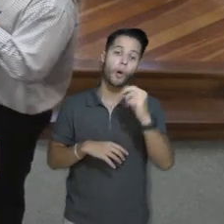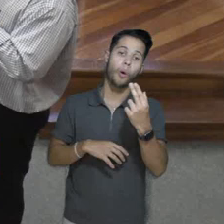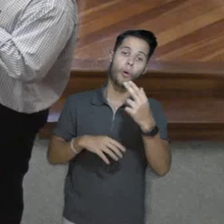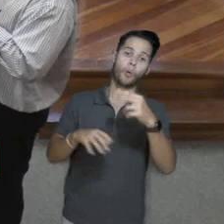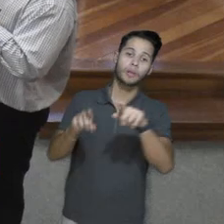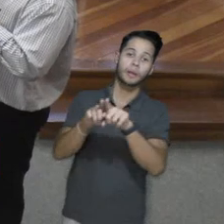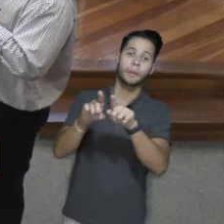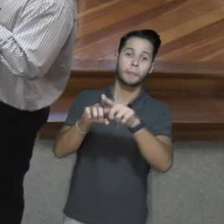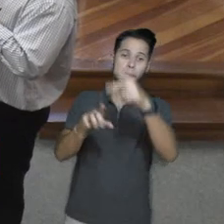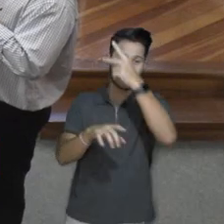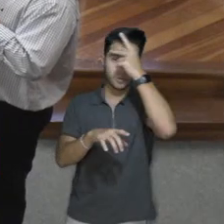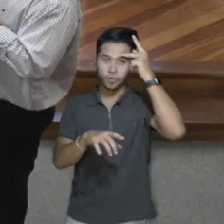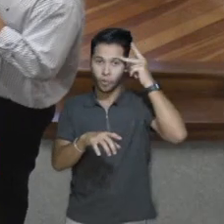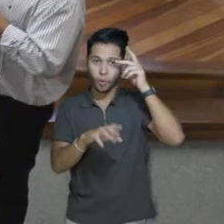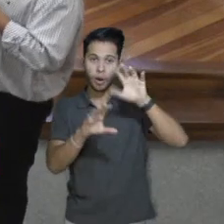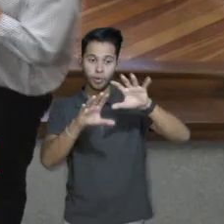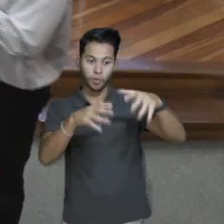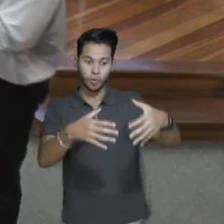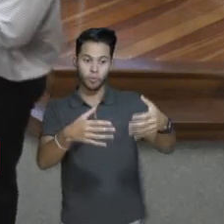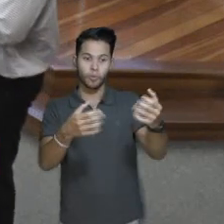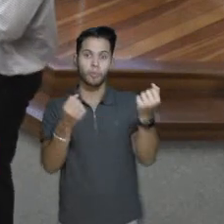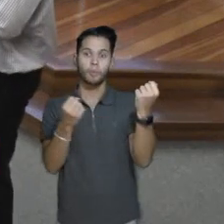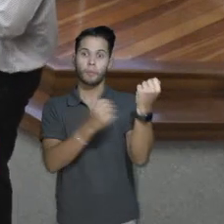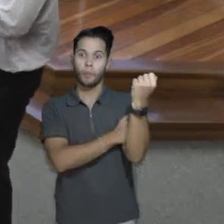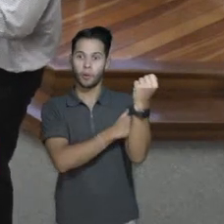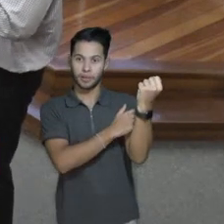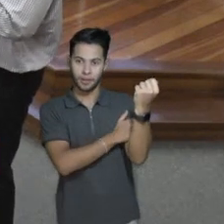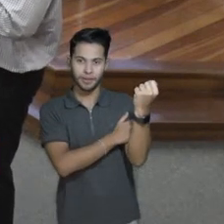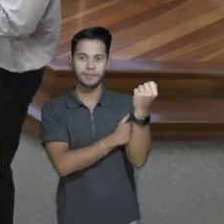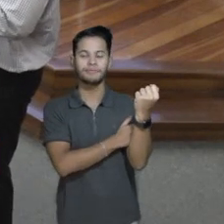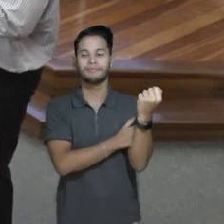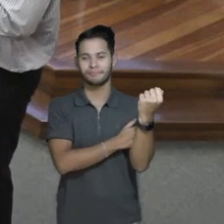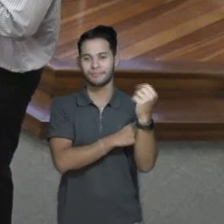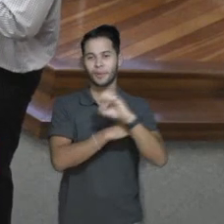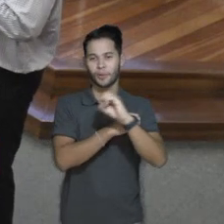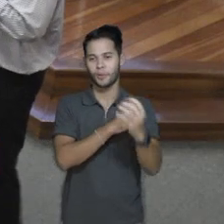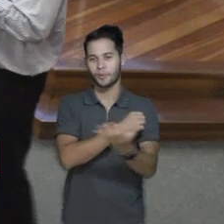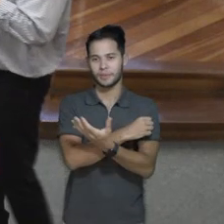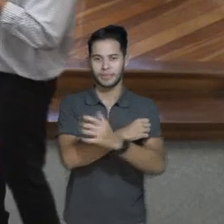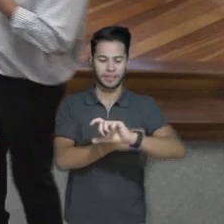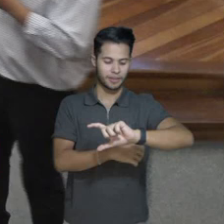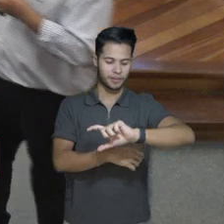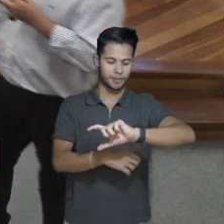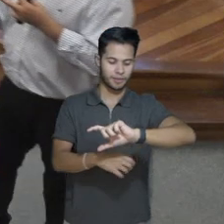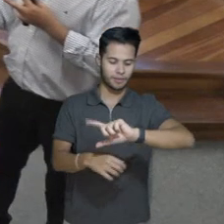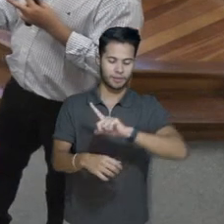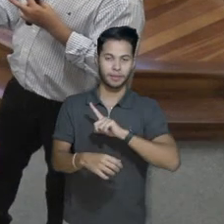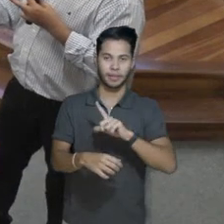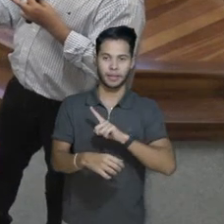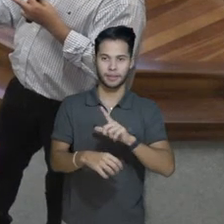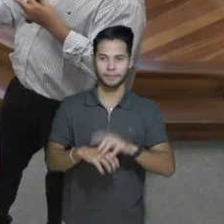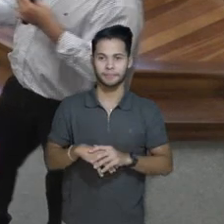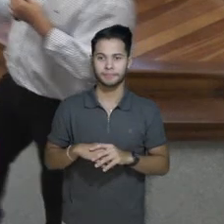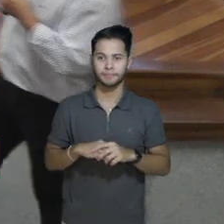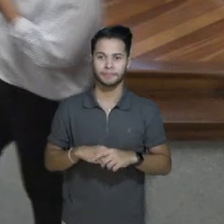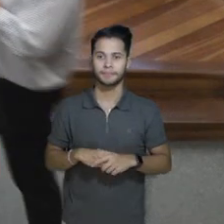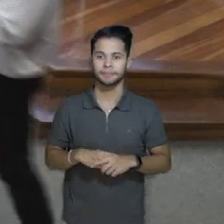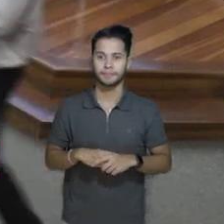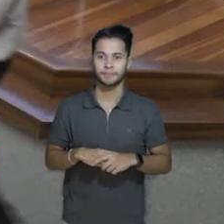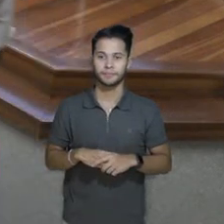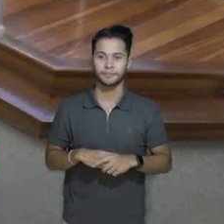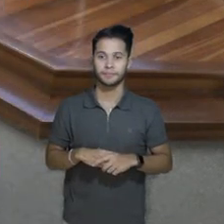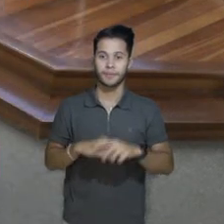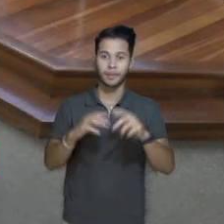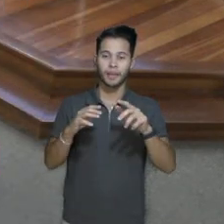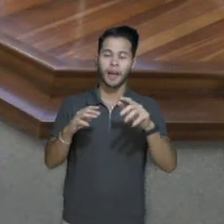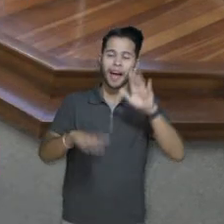puder fazer o que quiser com esse poder é difícil hoje a gente interferir diretamente em quem tem o poder é difícil a gente